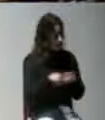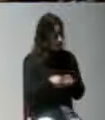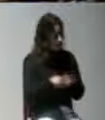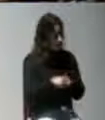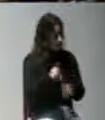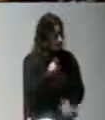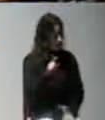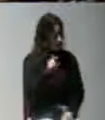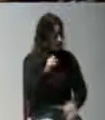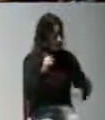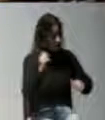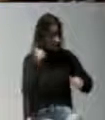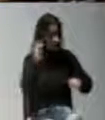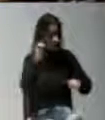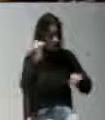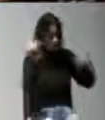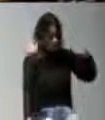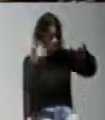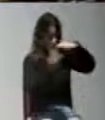condições degradantes,